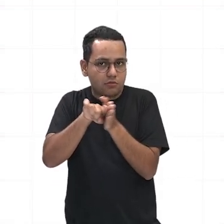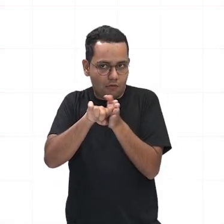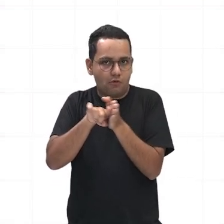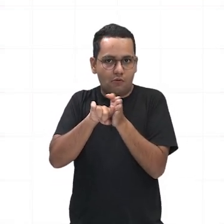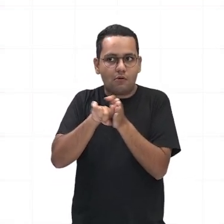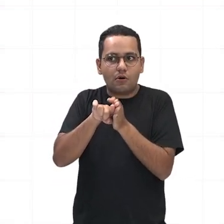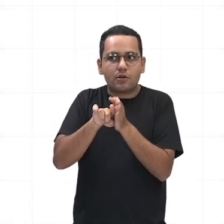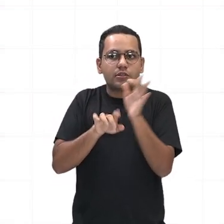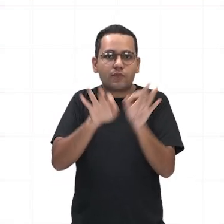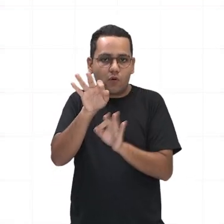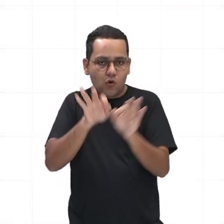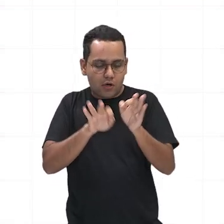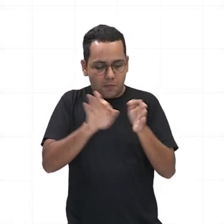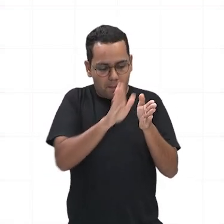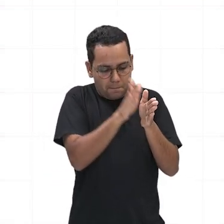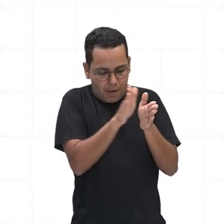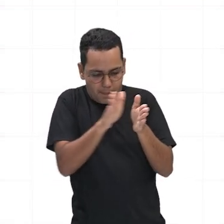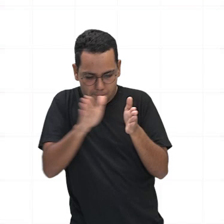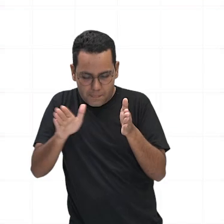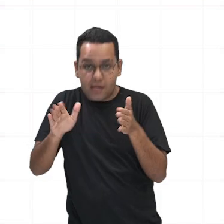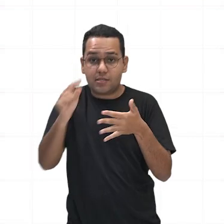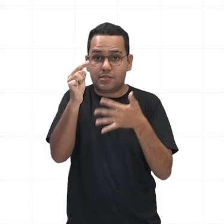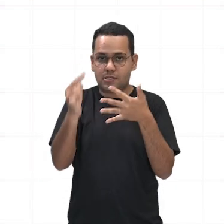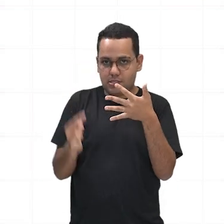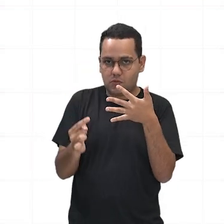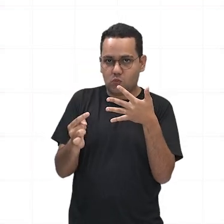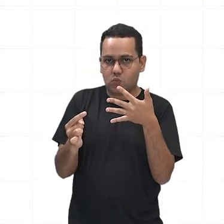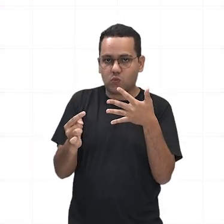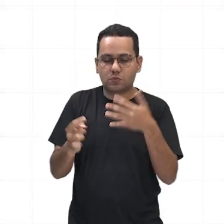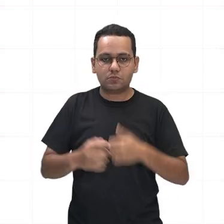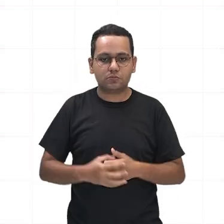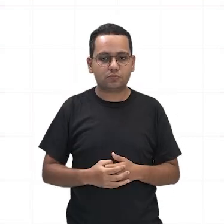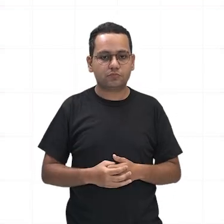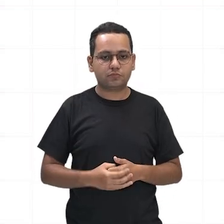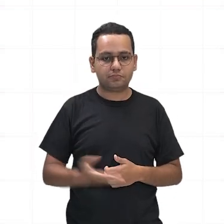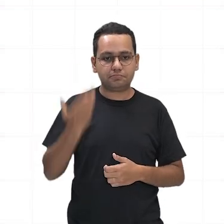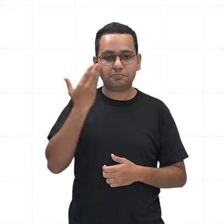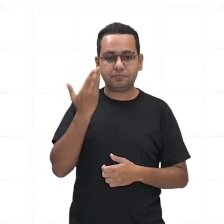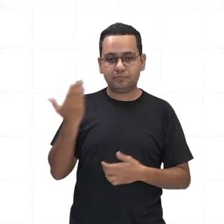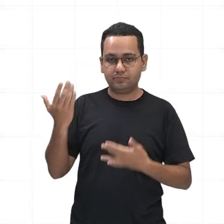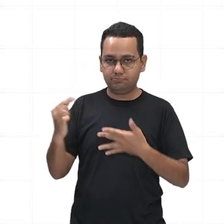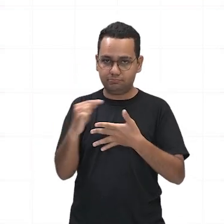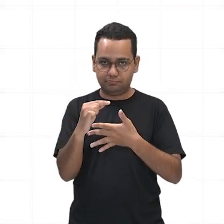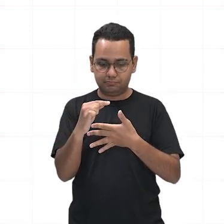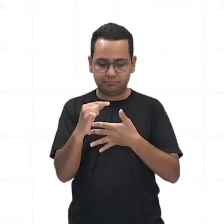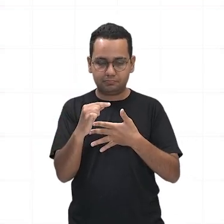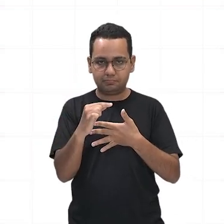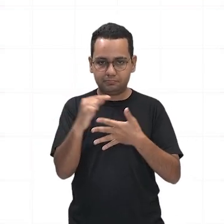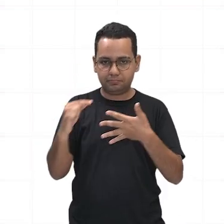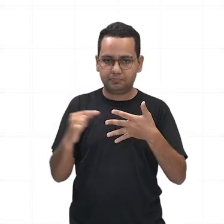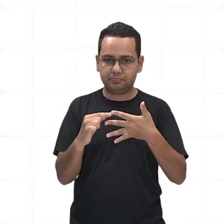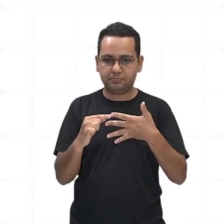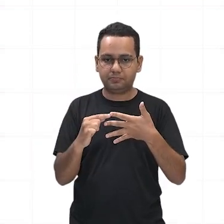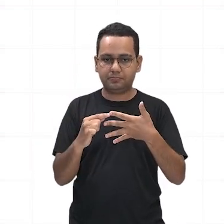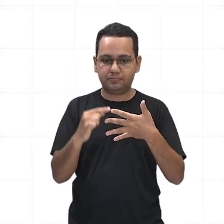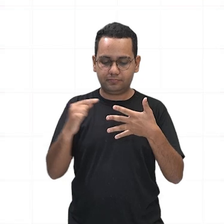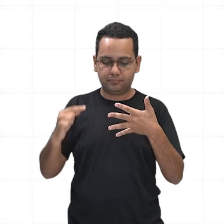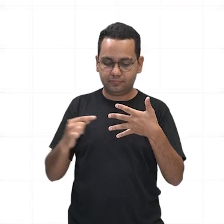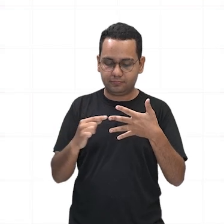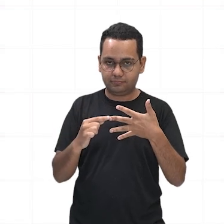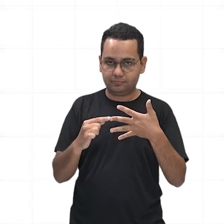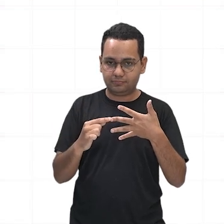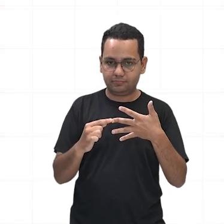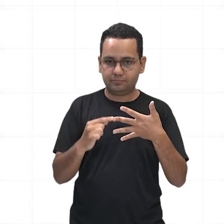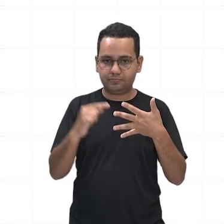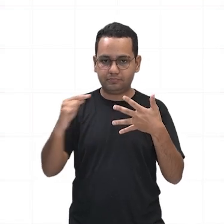5 grandes períodos, tá? 5 grandes períodos que são, então, aí, o período pré-homérico, o período homérico, o